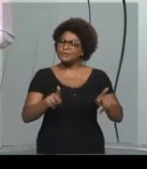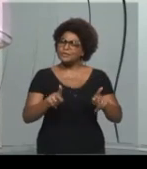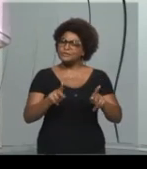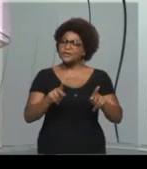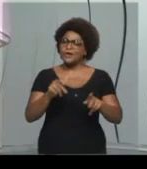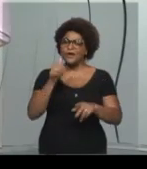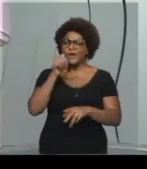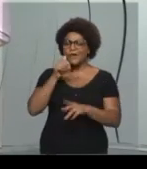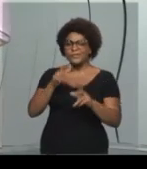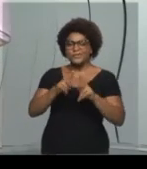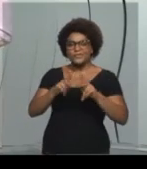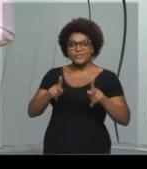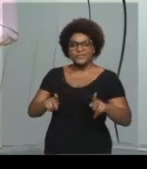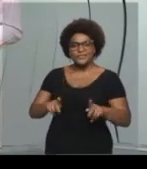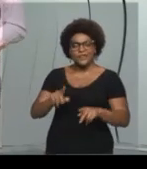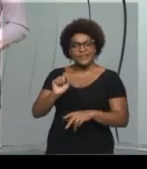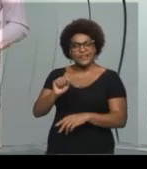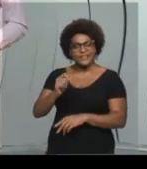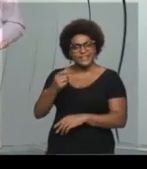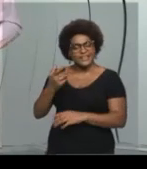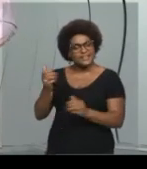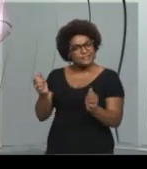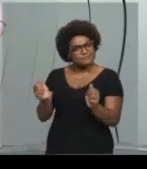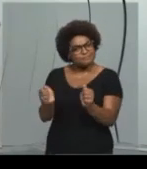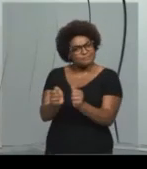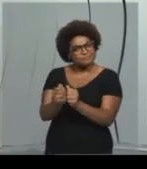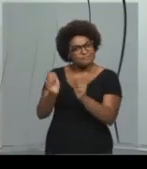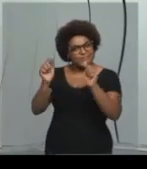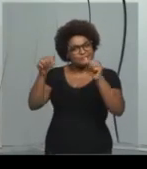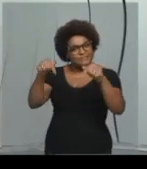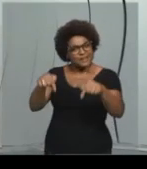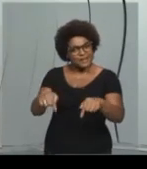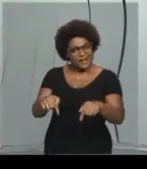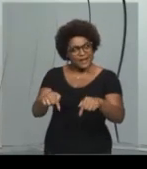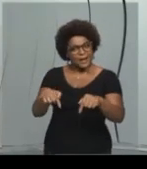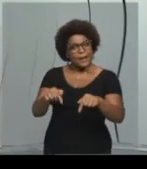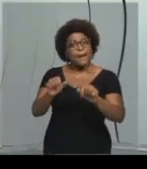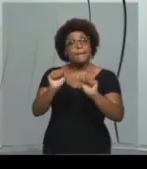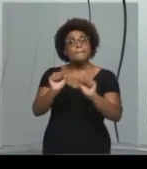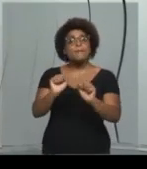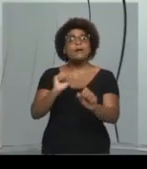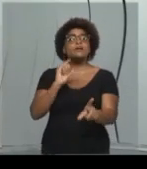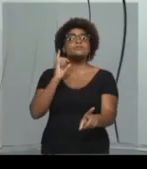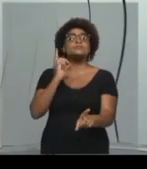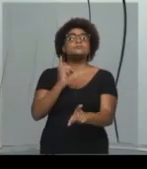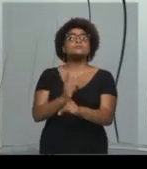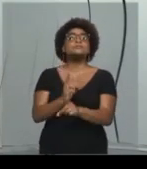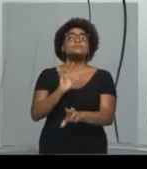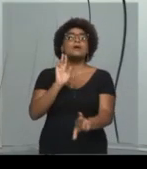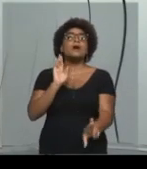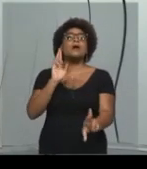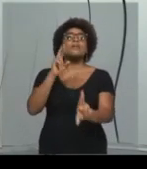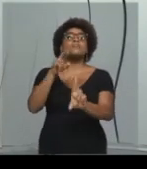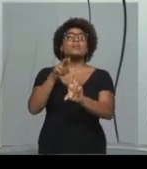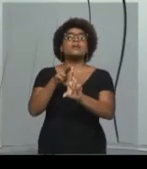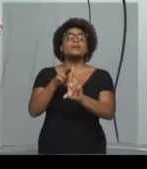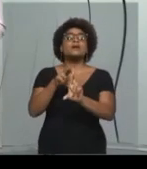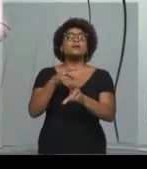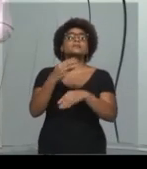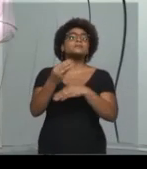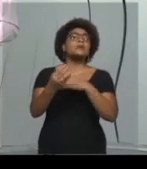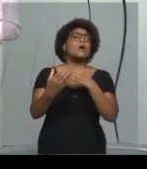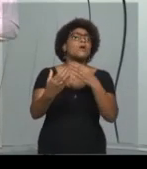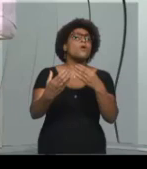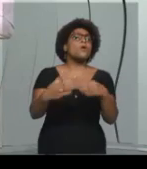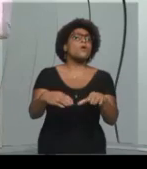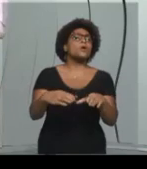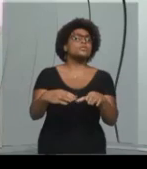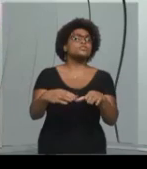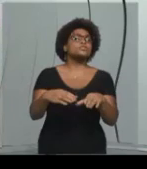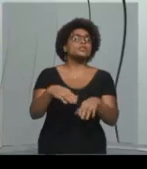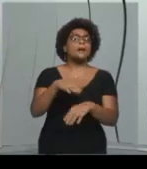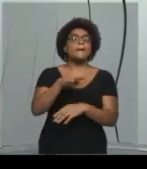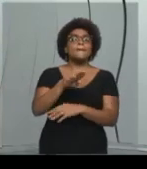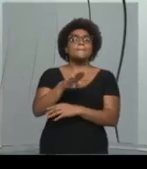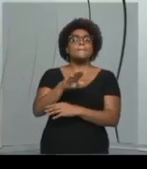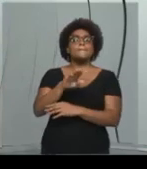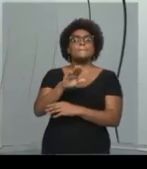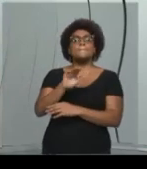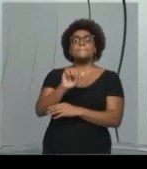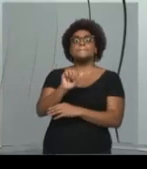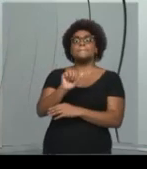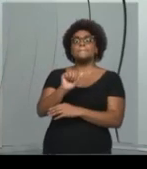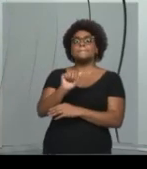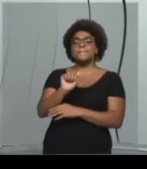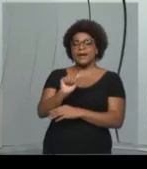nosso programa, você pode encontrar uma referência na Base Nacional Comum Curricular, na